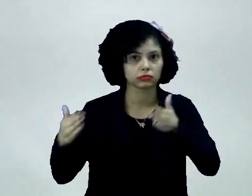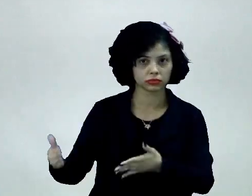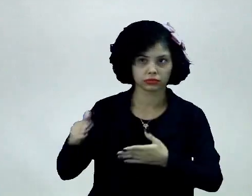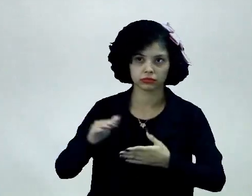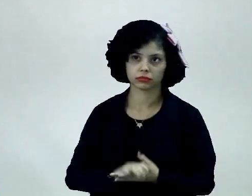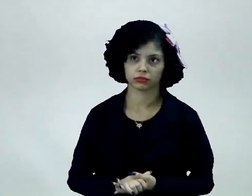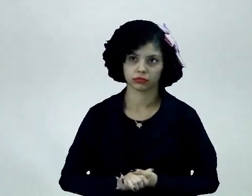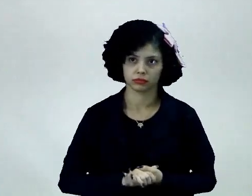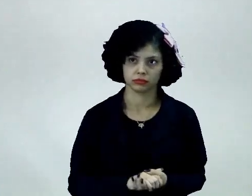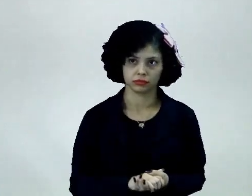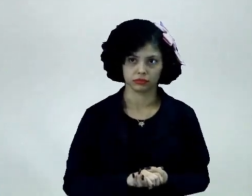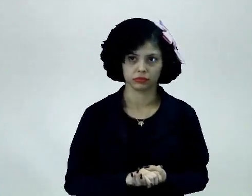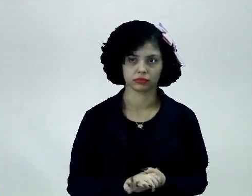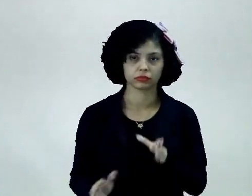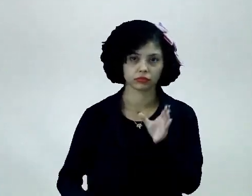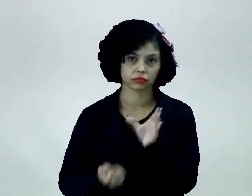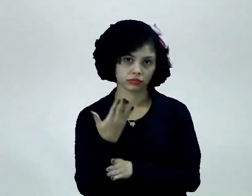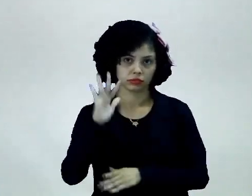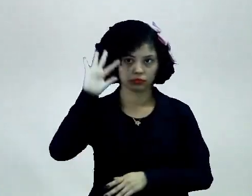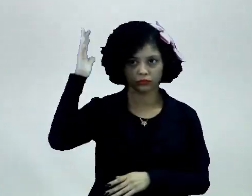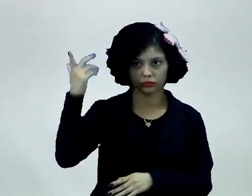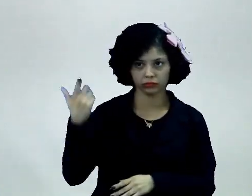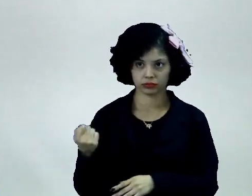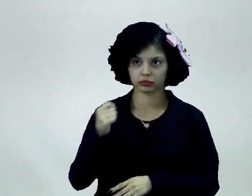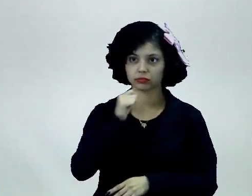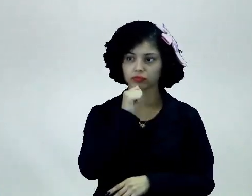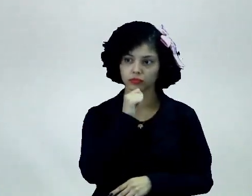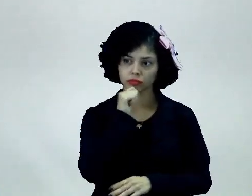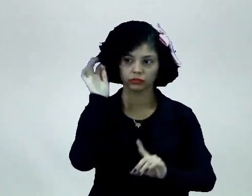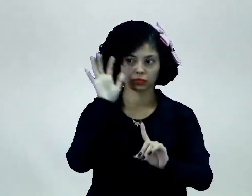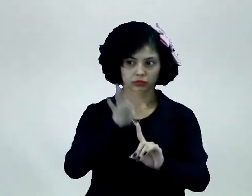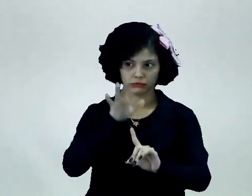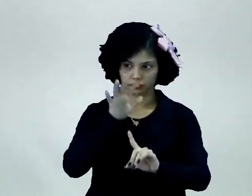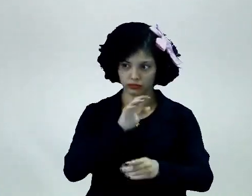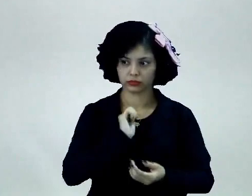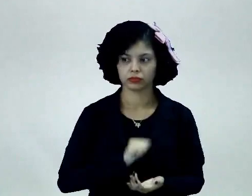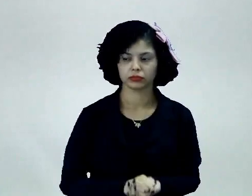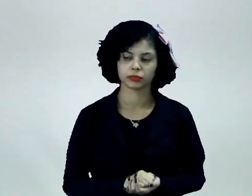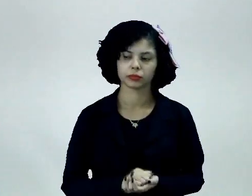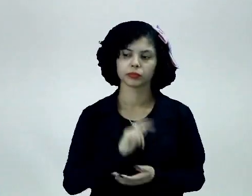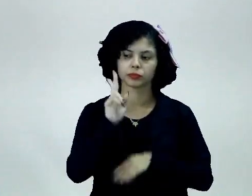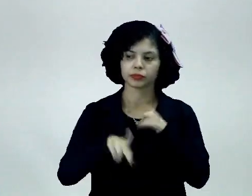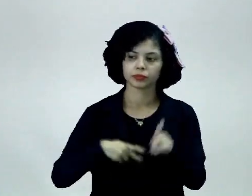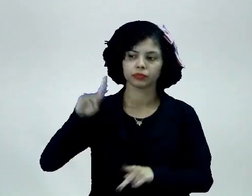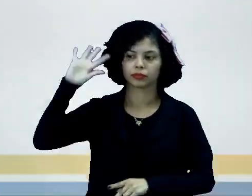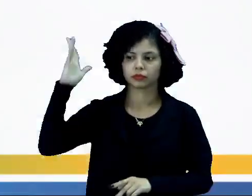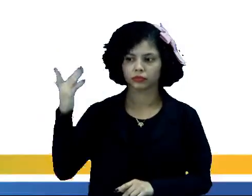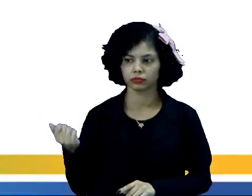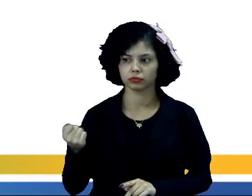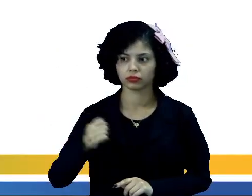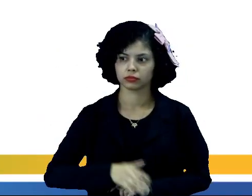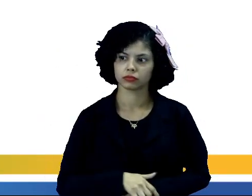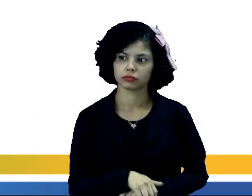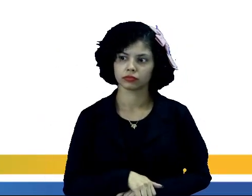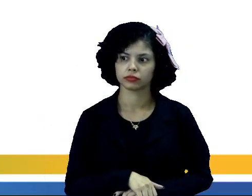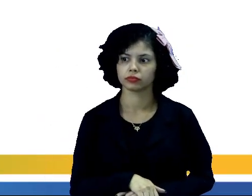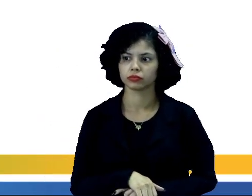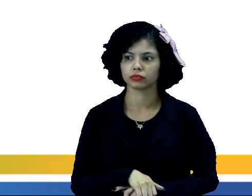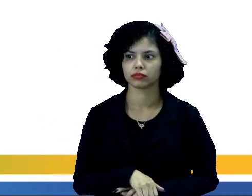aí de origem africana, né, que são influências dos povos africanos.